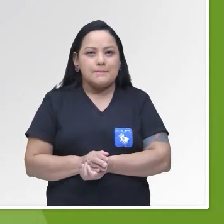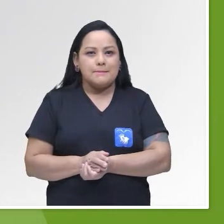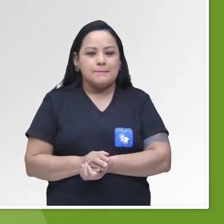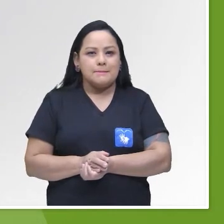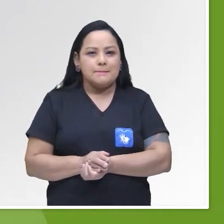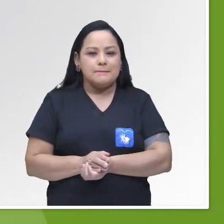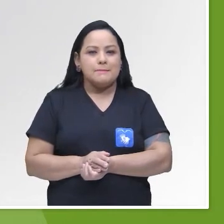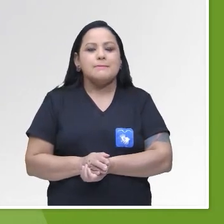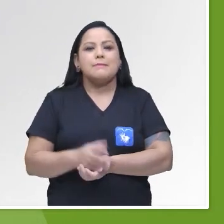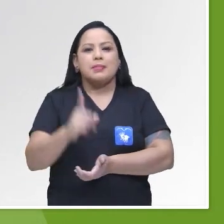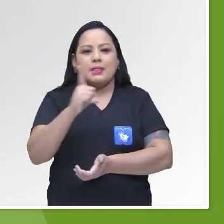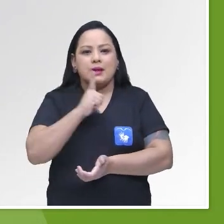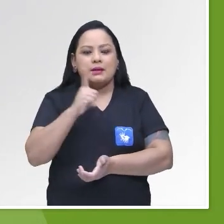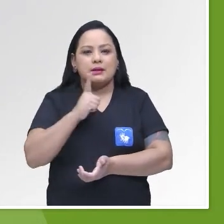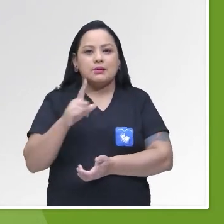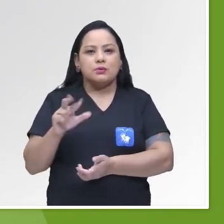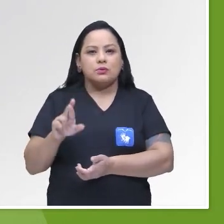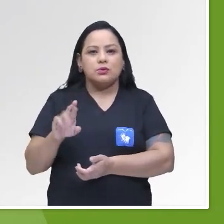eu tenho